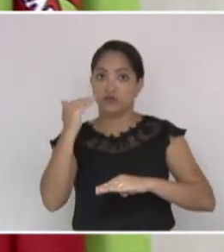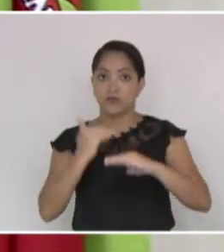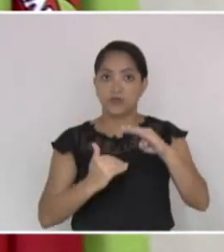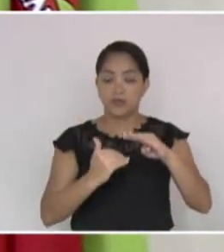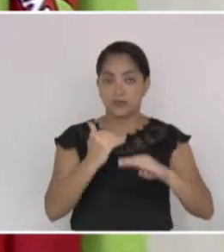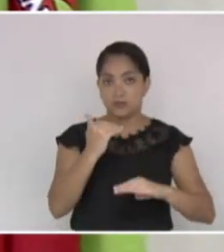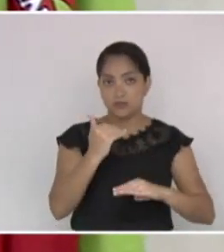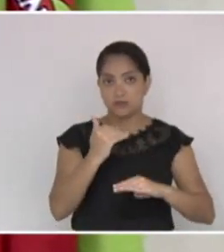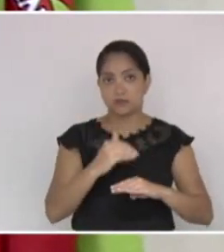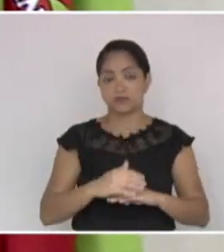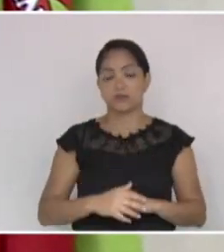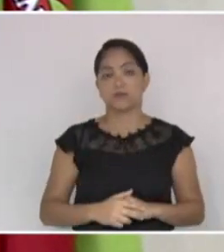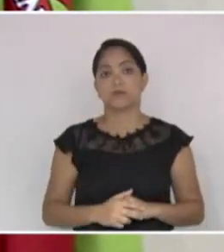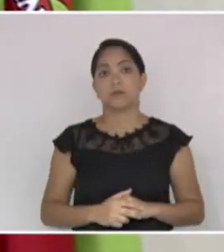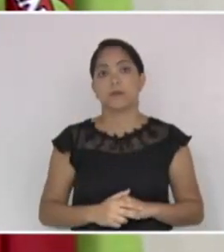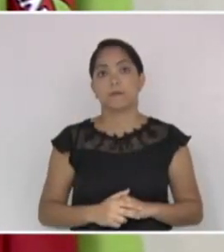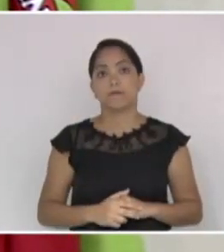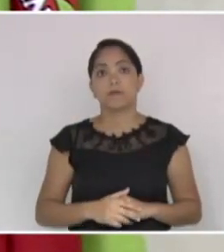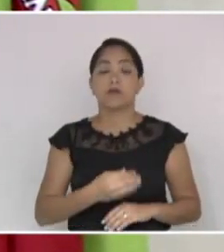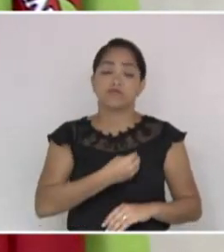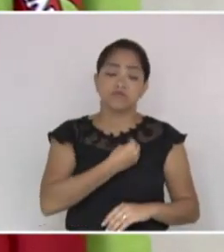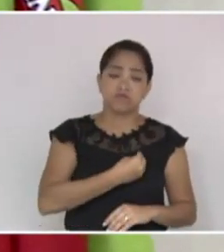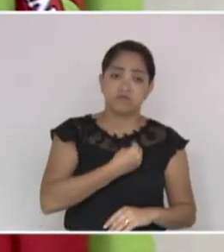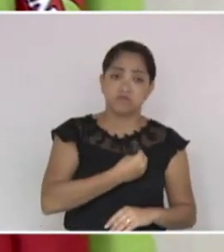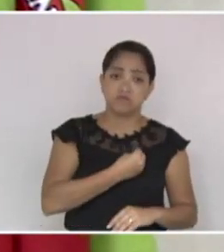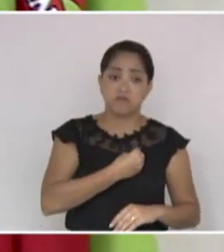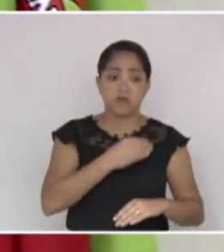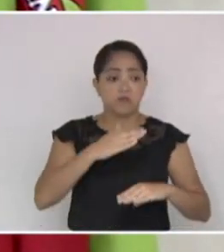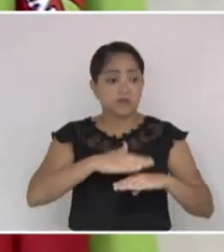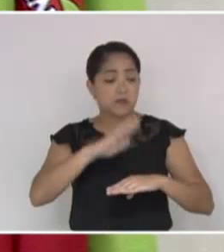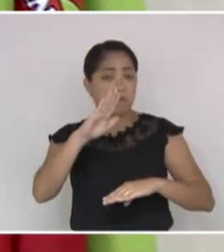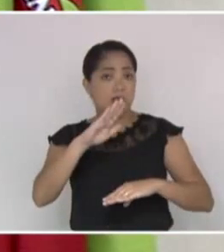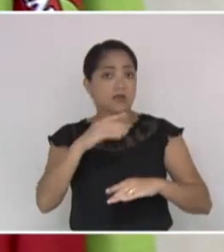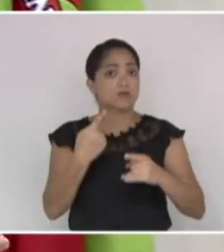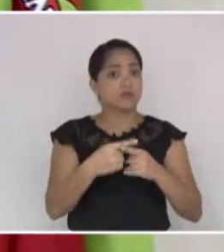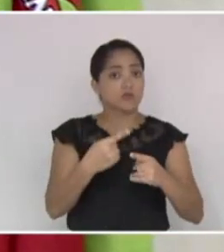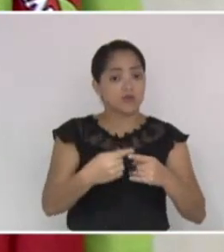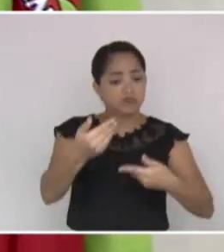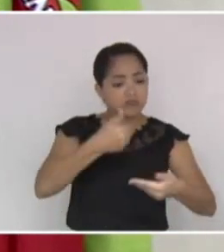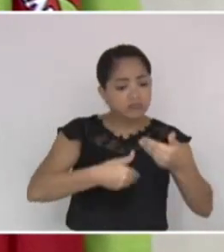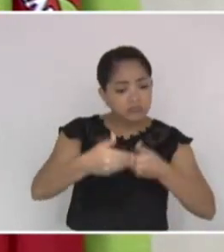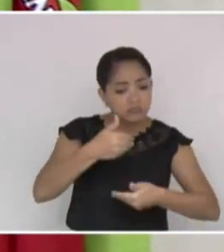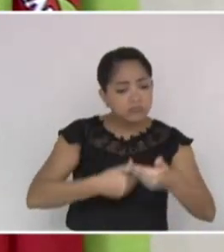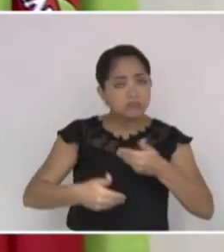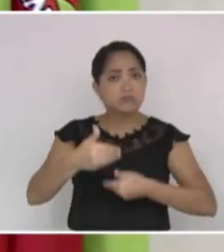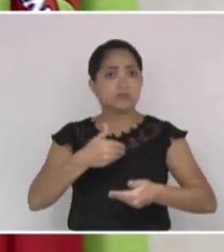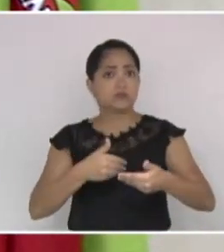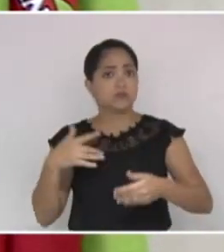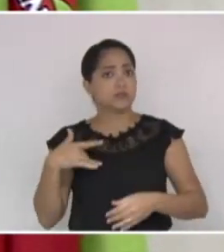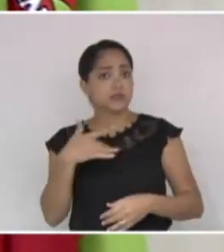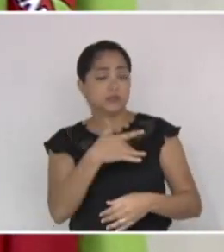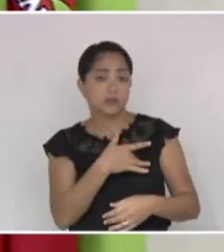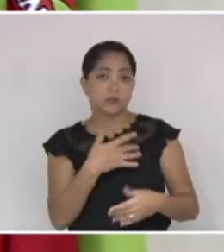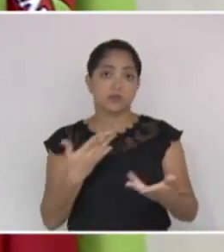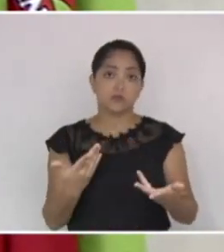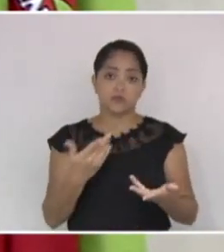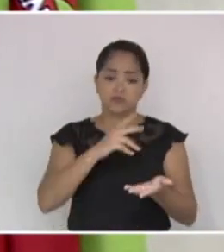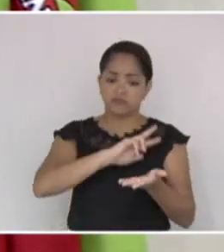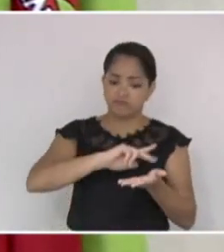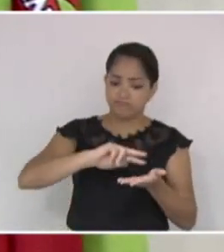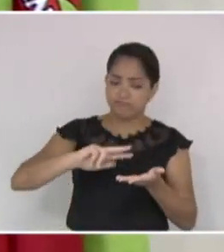semana passada, que se vivemos a mais é também porque nos cuidamos, apesar de inúmeras tarefas que as mulheres